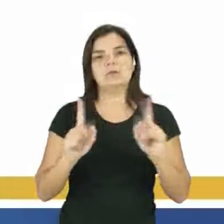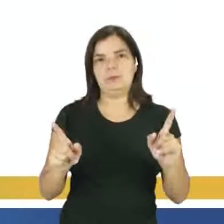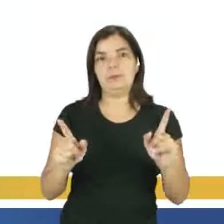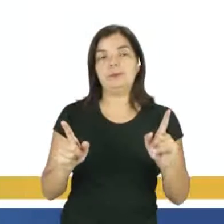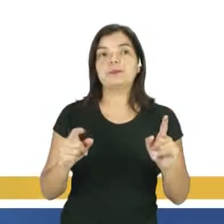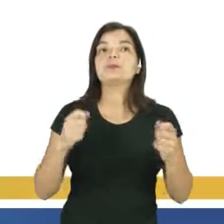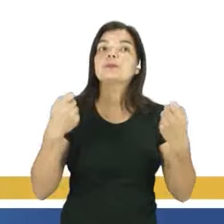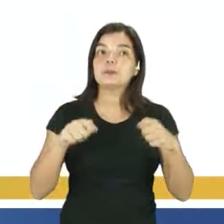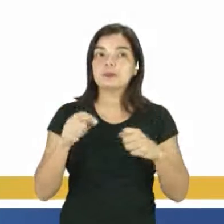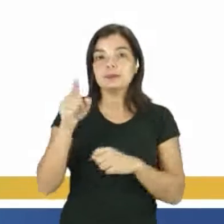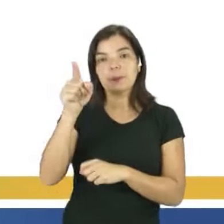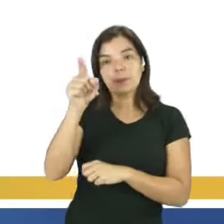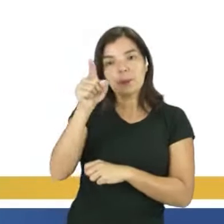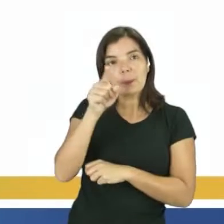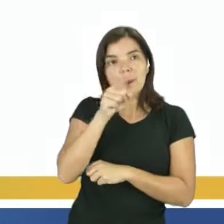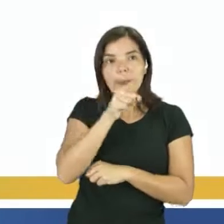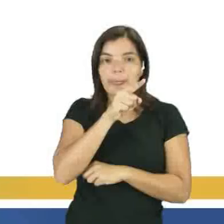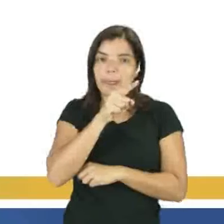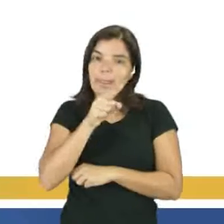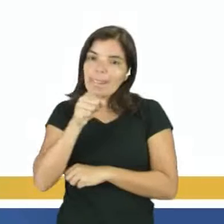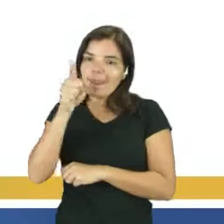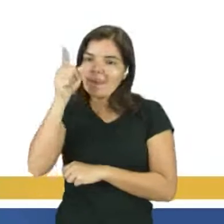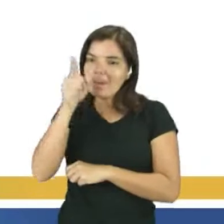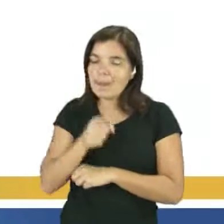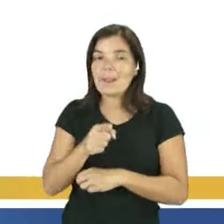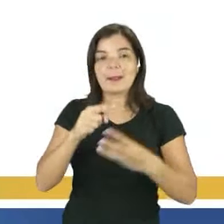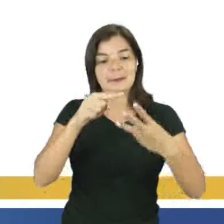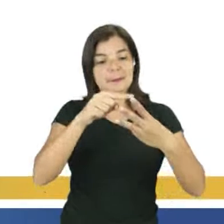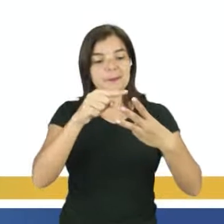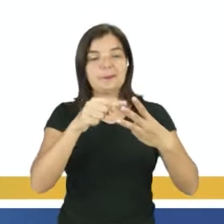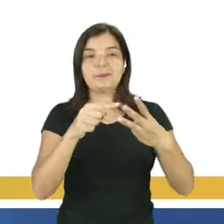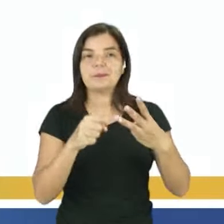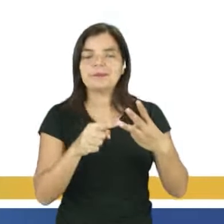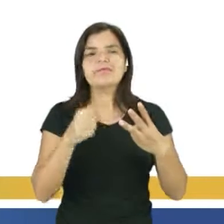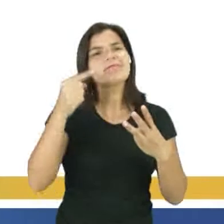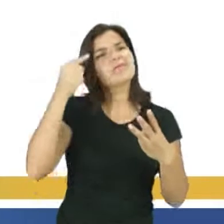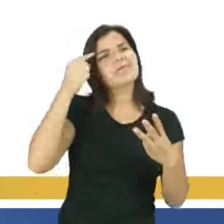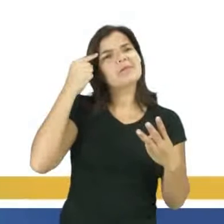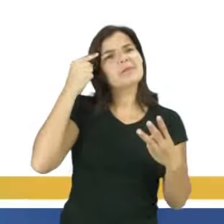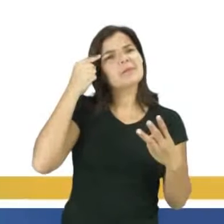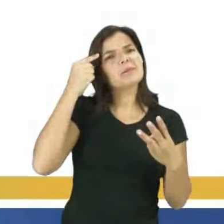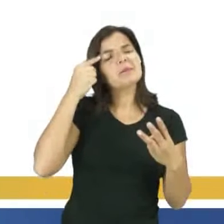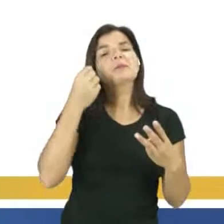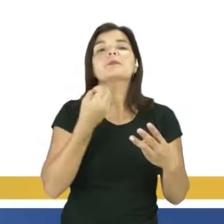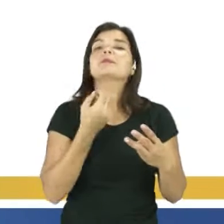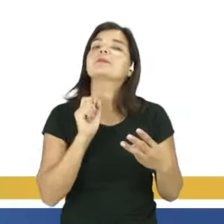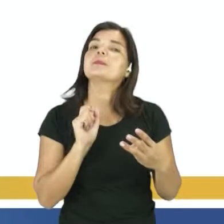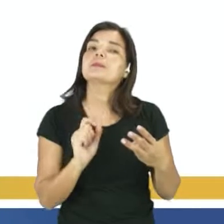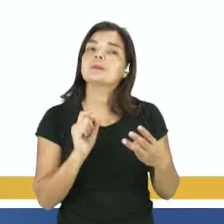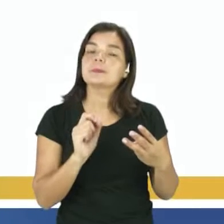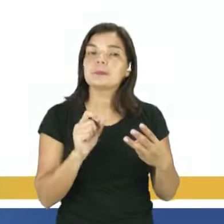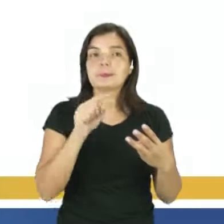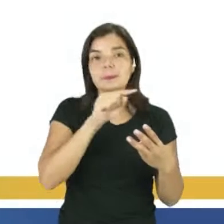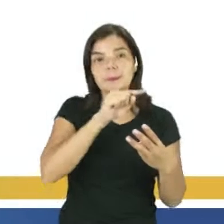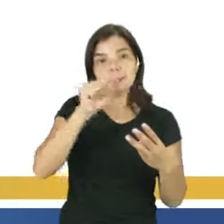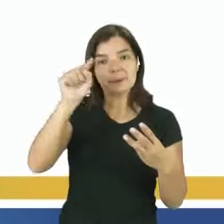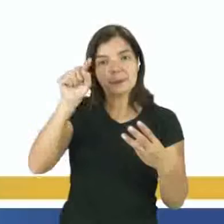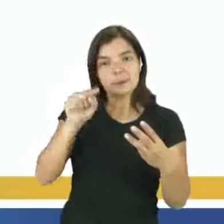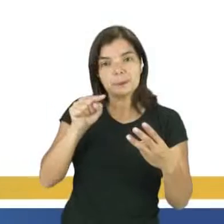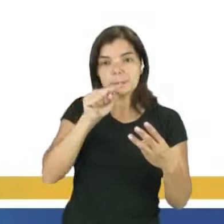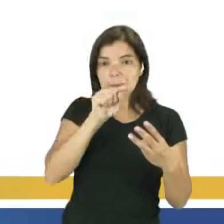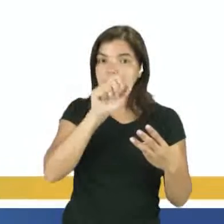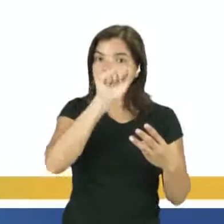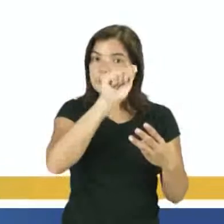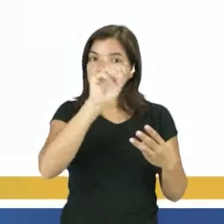um triângulo contendo esses três pontos. E aí você pode imaginar muito bem que o triângulo